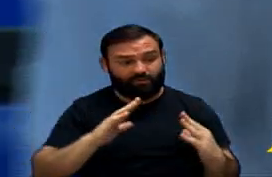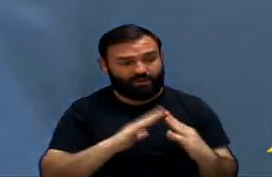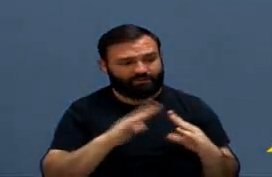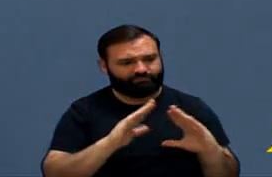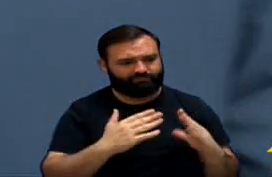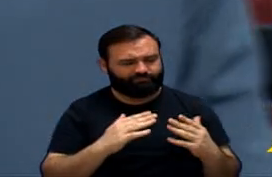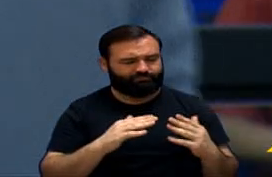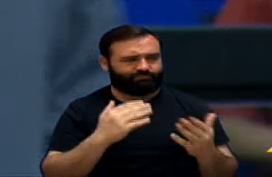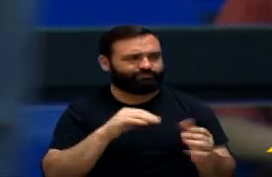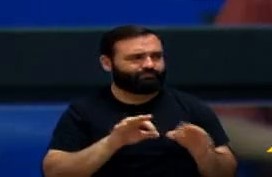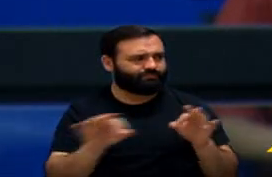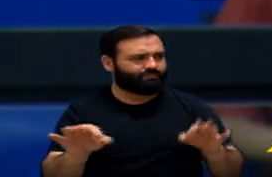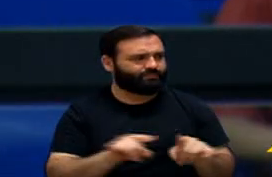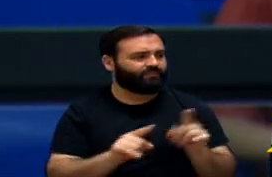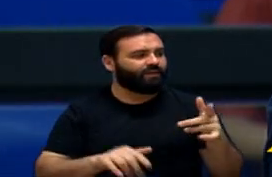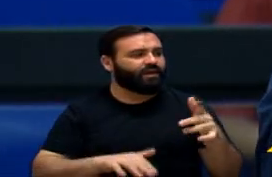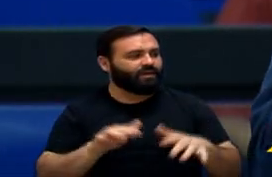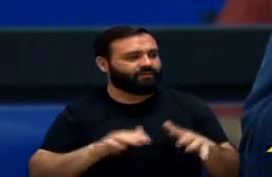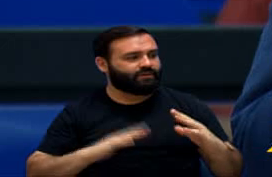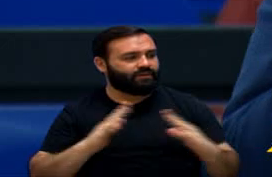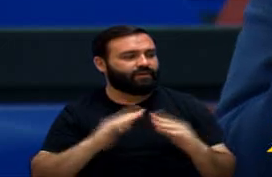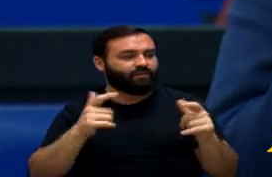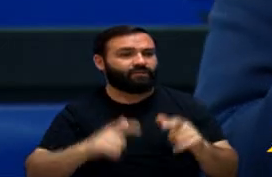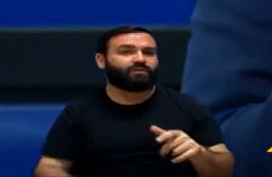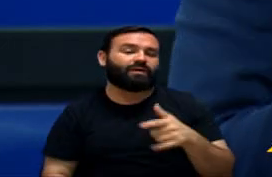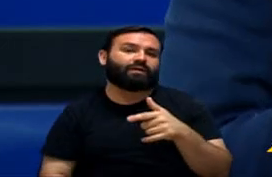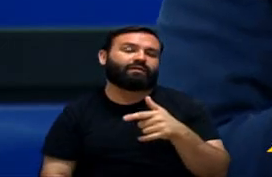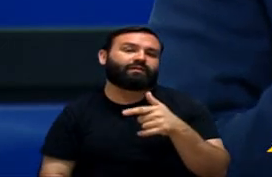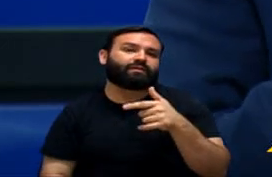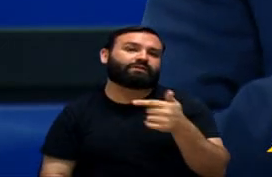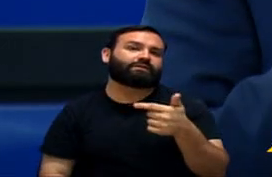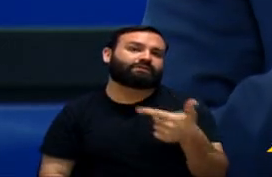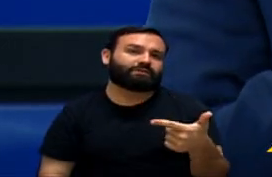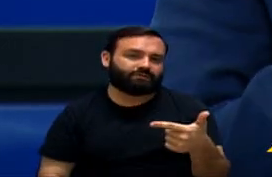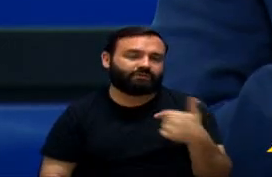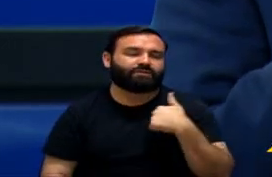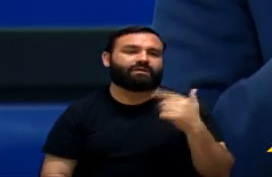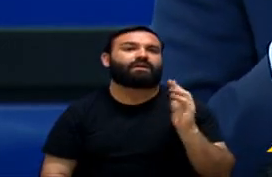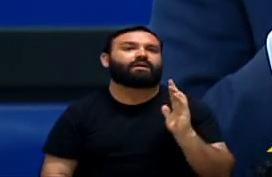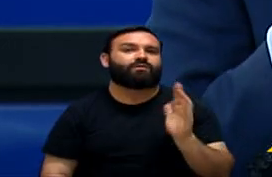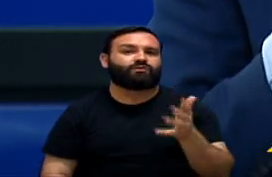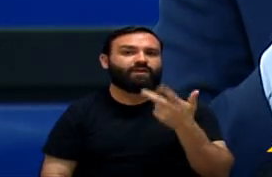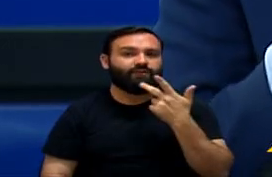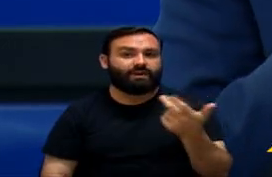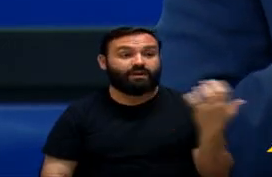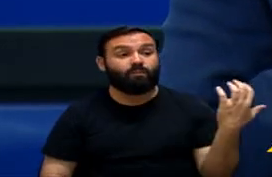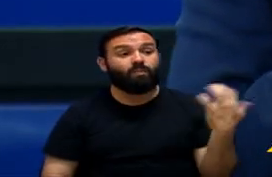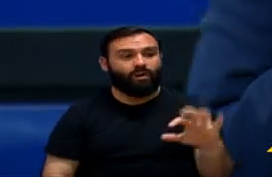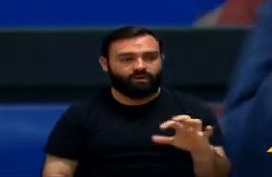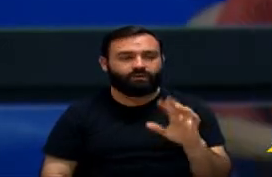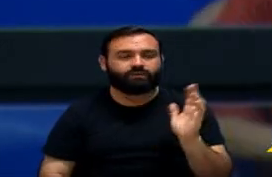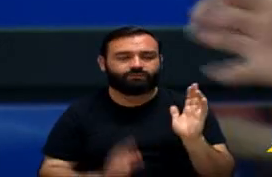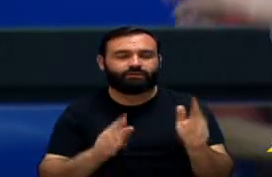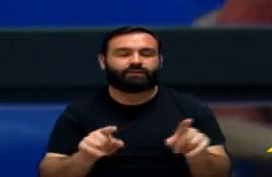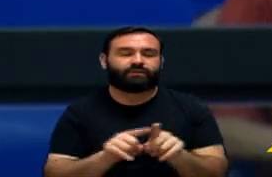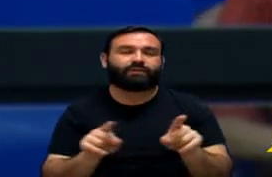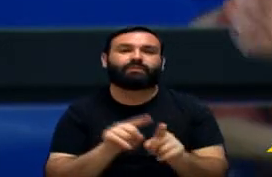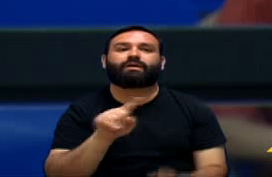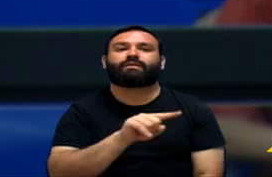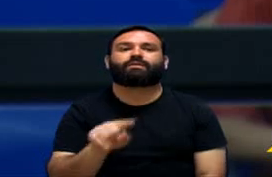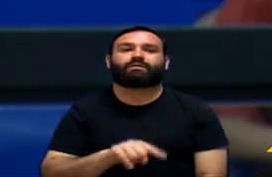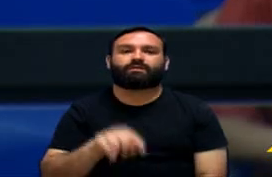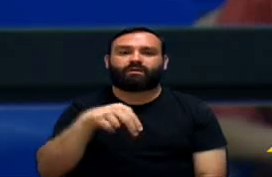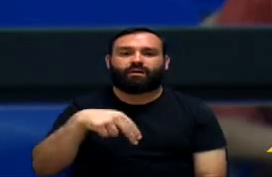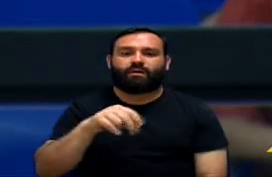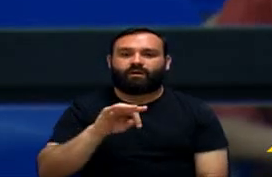periferia conhece eu mesmo moro lá no São Guilherme eu já bati nisso já postei nas minhas redes inclusive o zenor Já